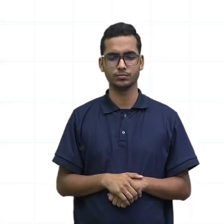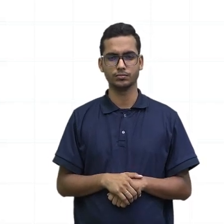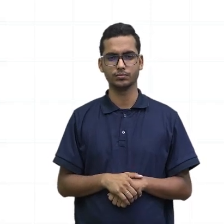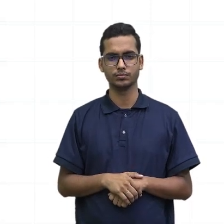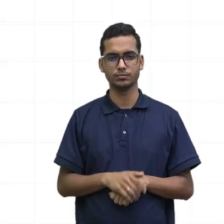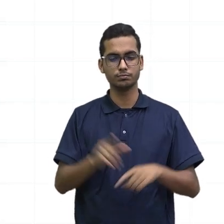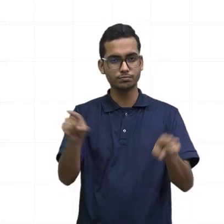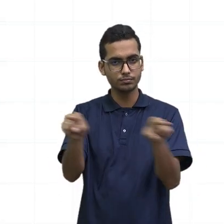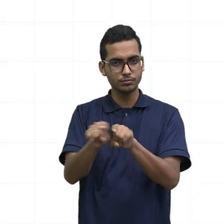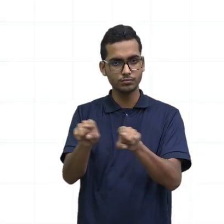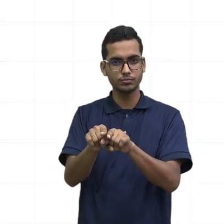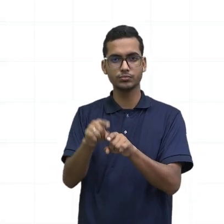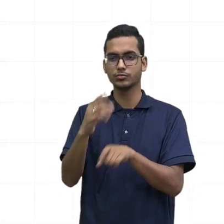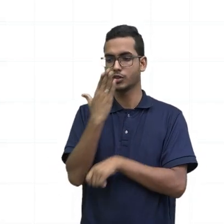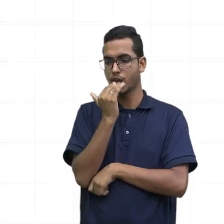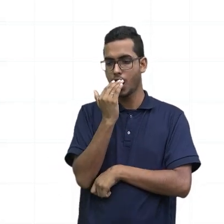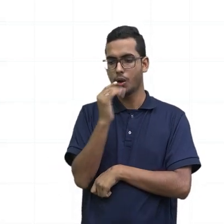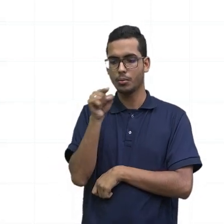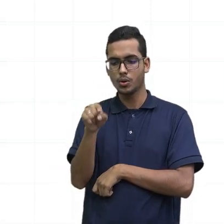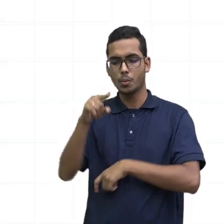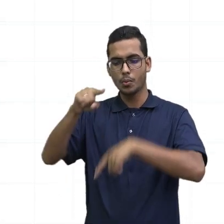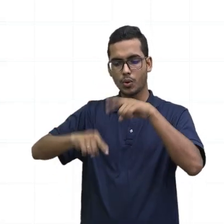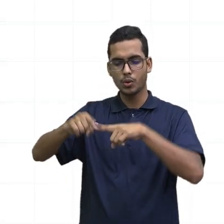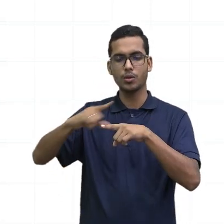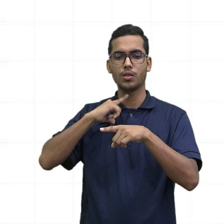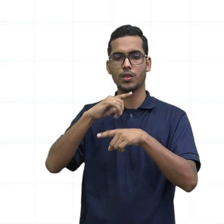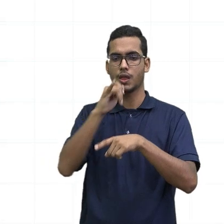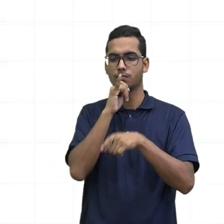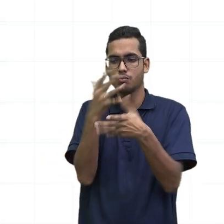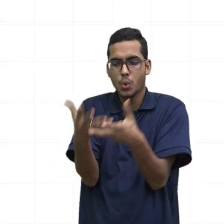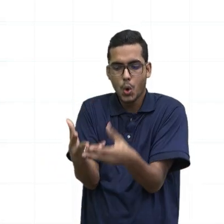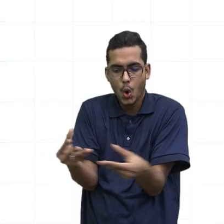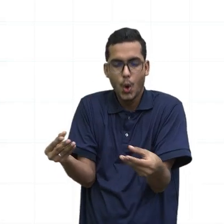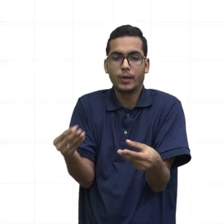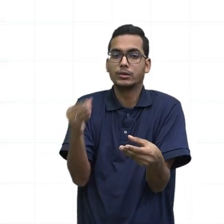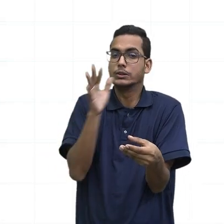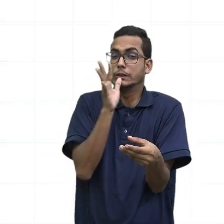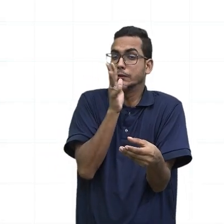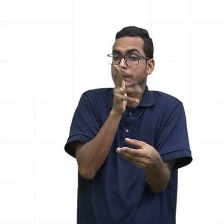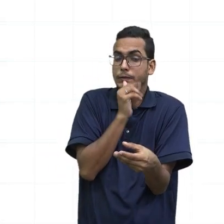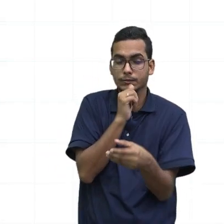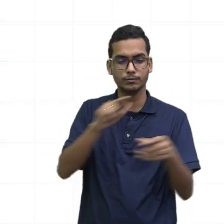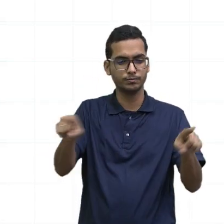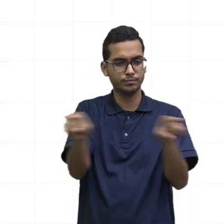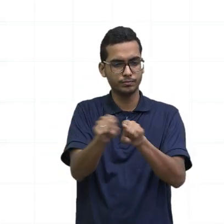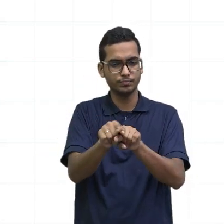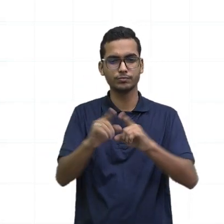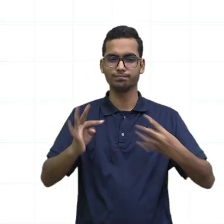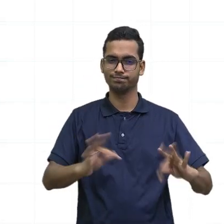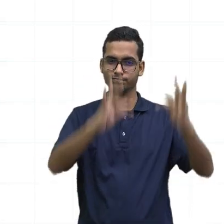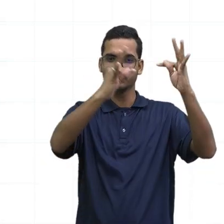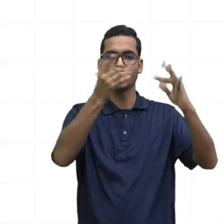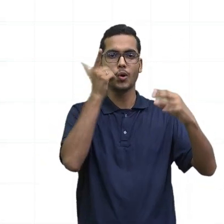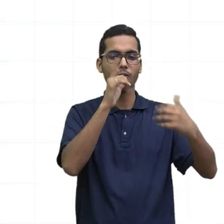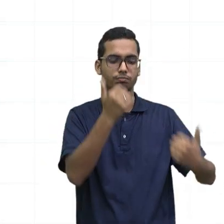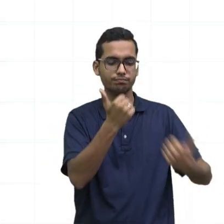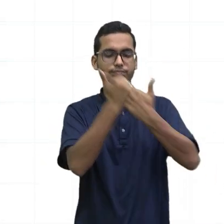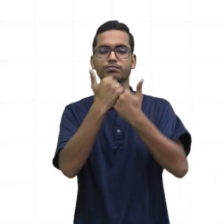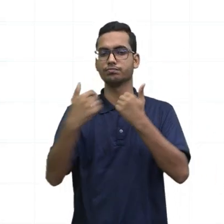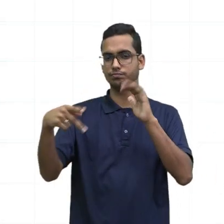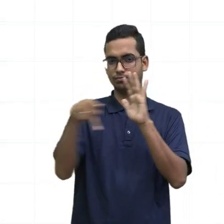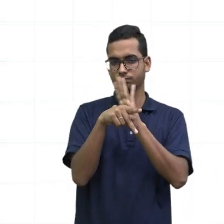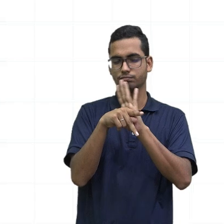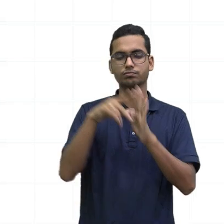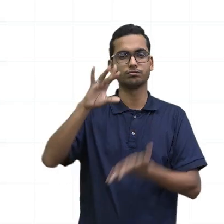deterioração não vai ocorrer, né? Então, a gente percebe aí que essa tecnologia ela vai trazer aí um benefício para esses alimentos,